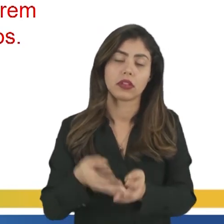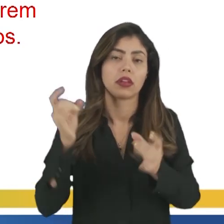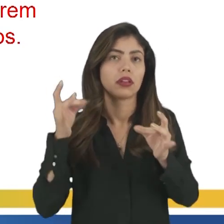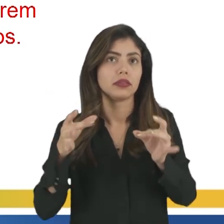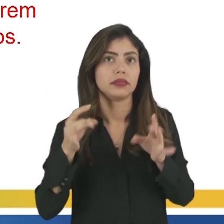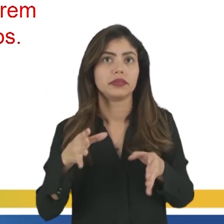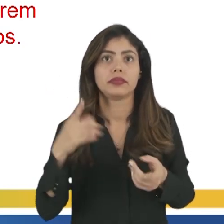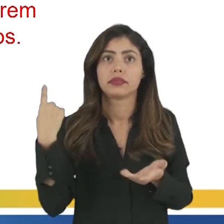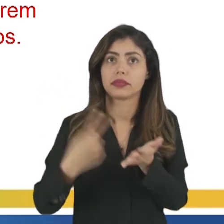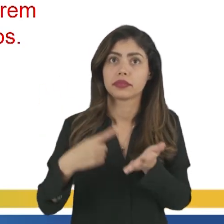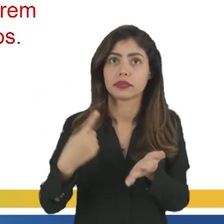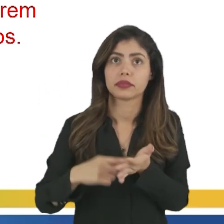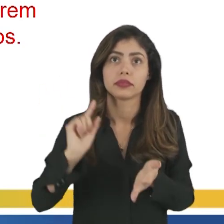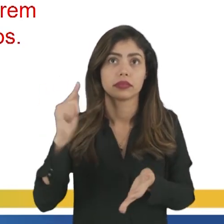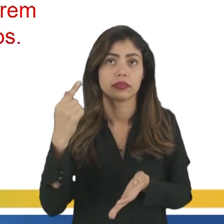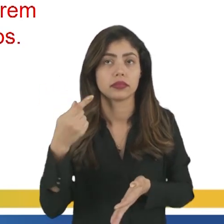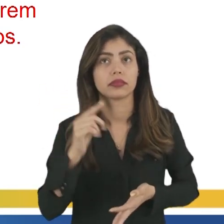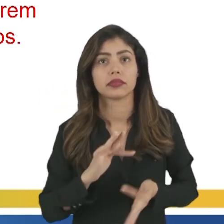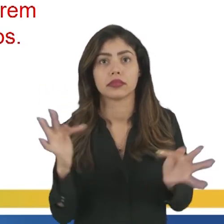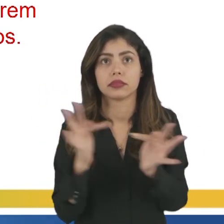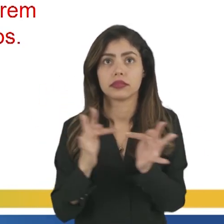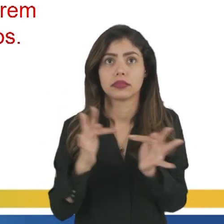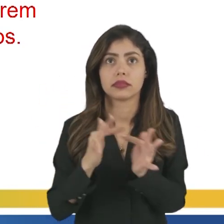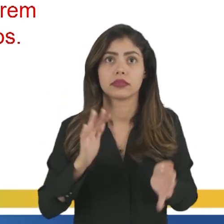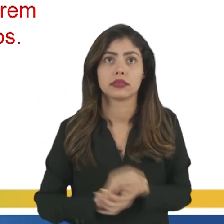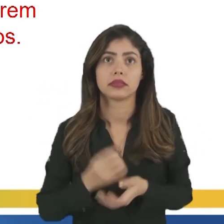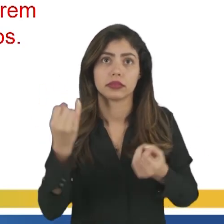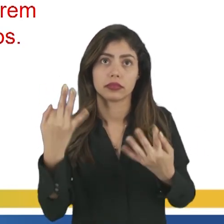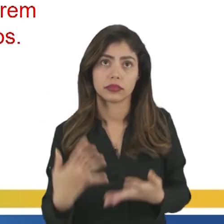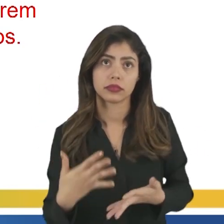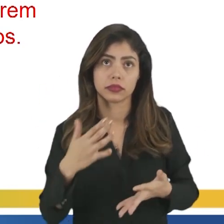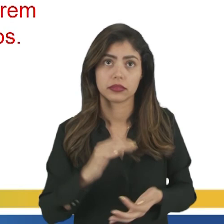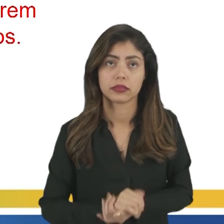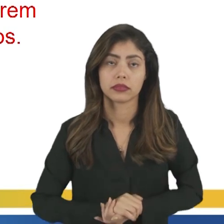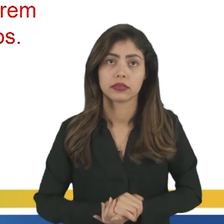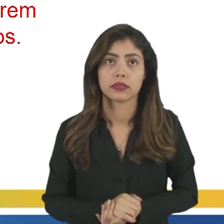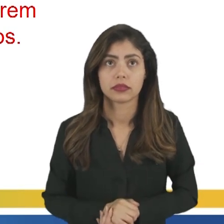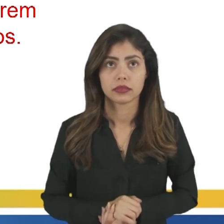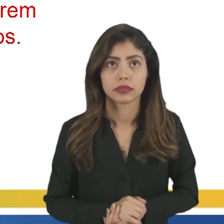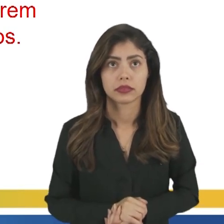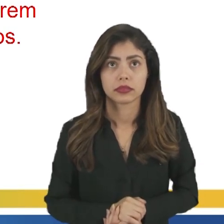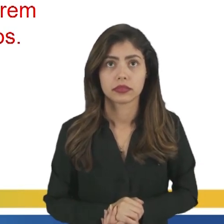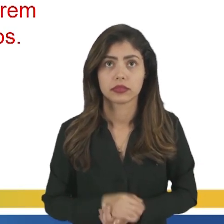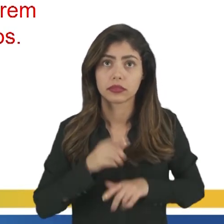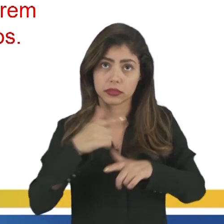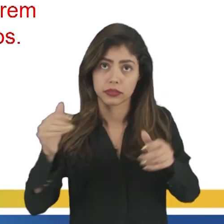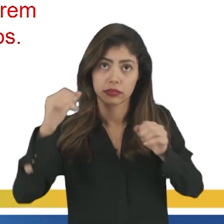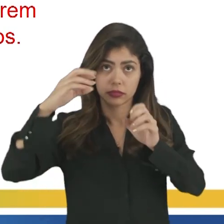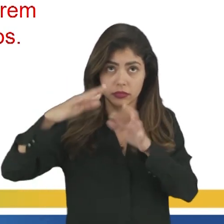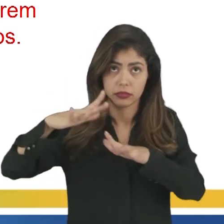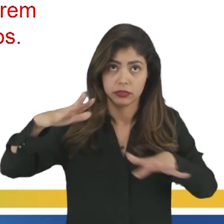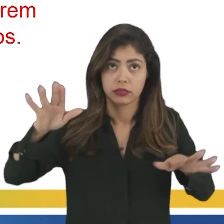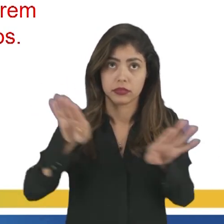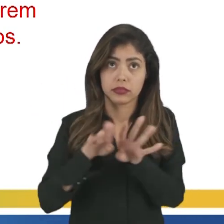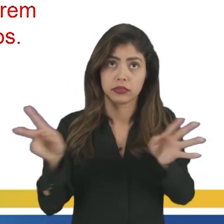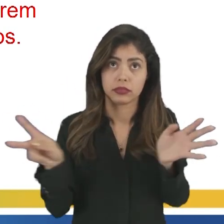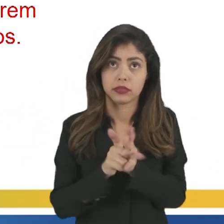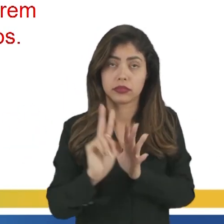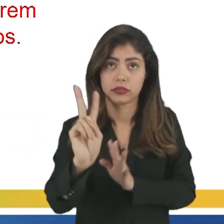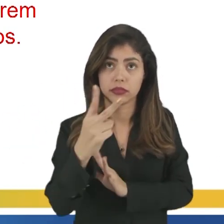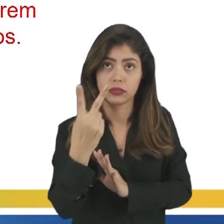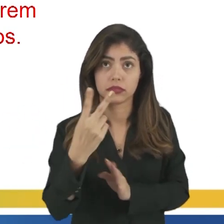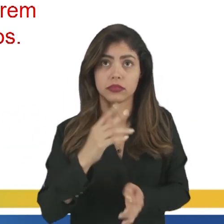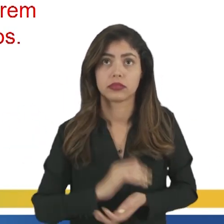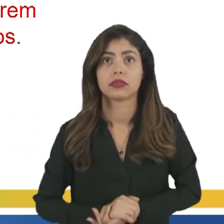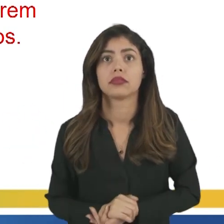condições geográficas da Fenícia, né? Que diz o seguinte: as condições geográficas da Fenícia, região mediterrânea, determinaram a dupla vocação dos fenícios